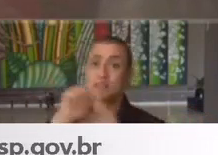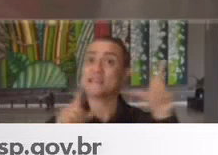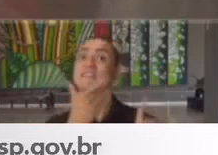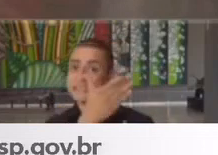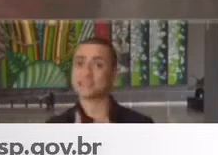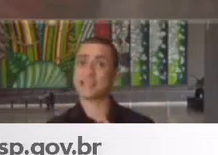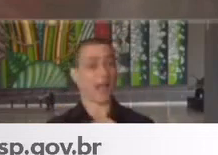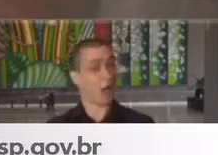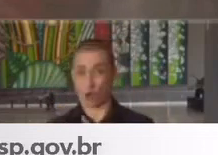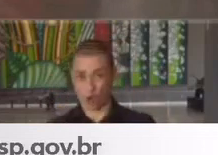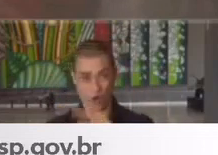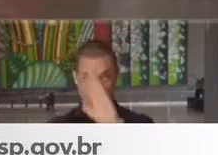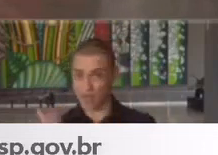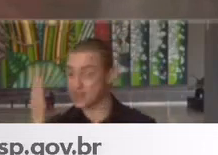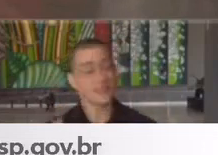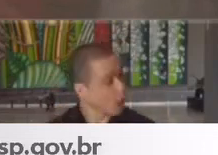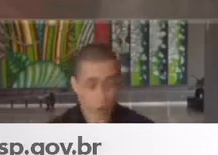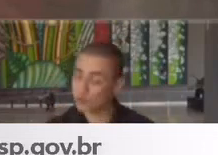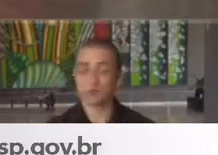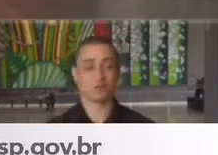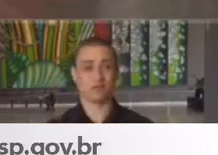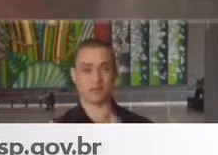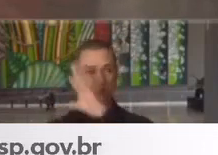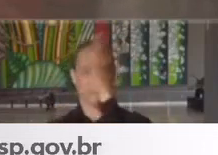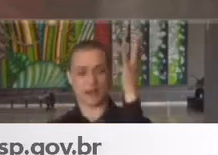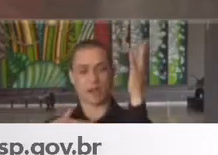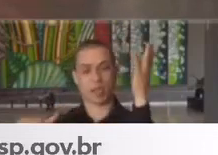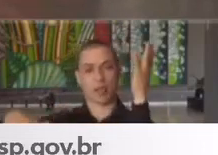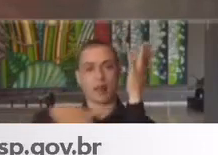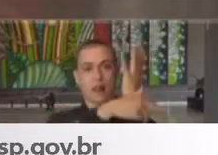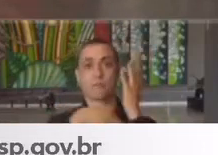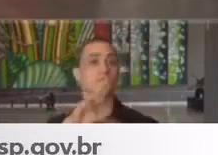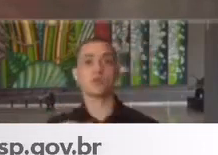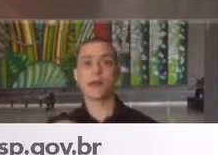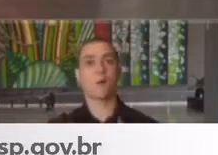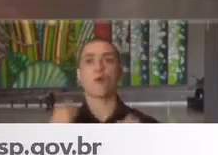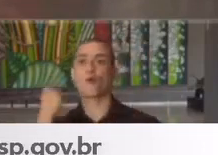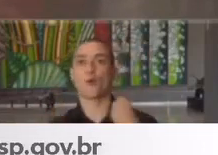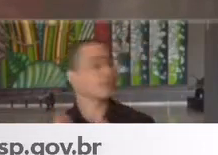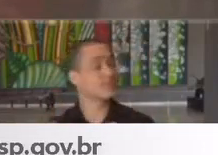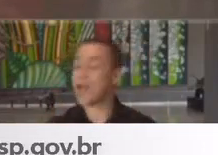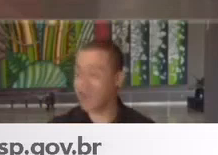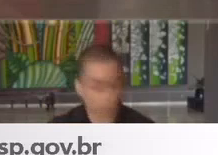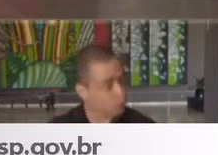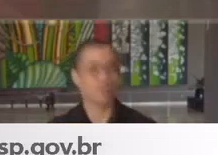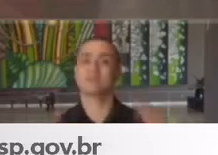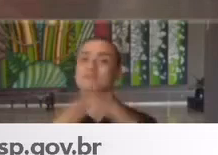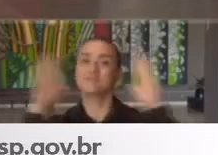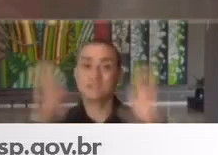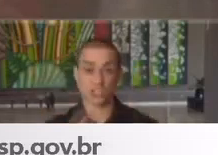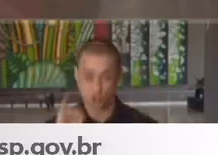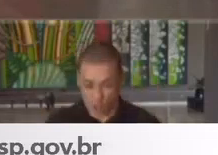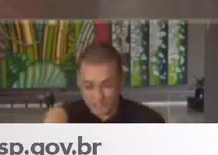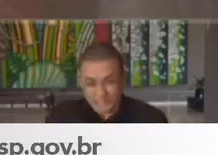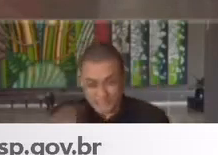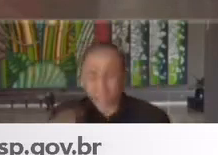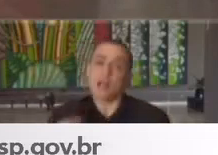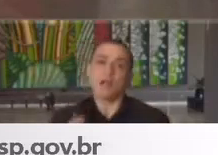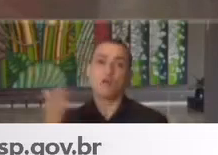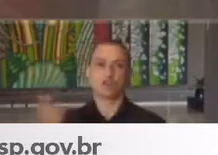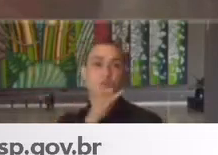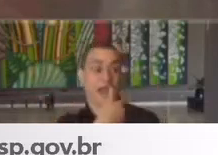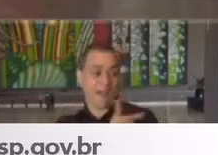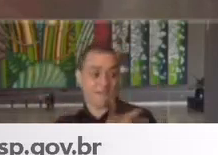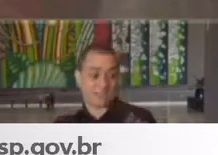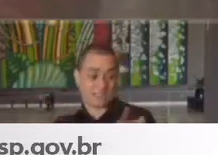de sair, nem para caminhar em torno de parques, nem para fazer nada que não seja absolutamente essencial, como é a vacinação